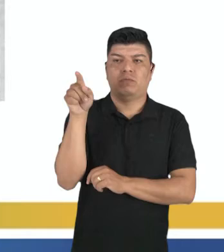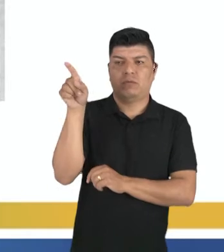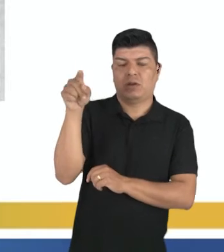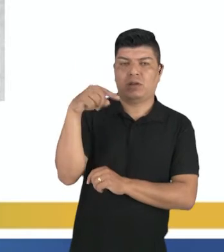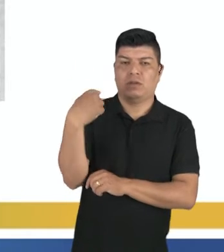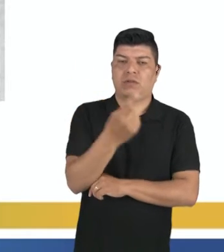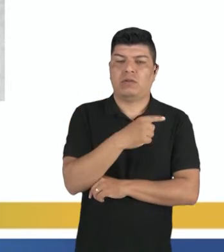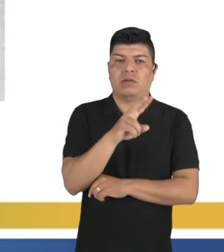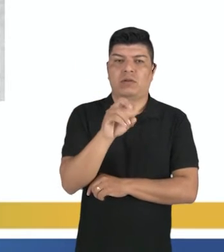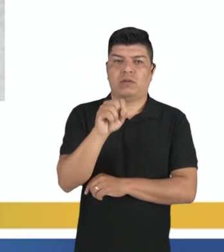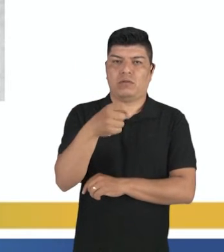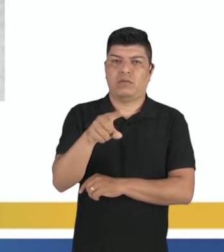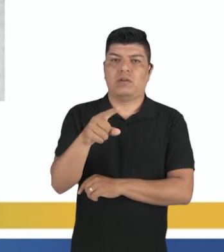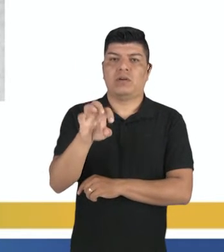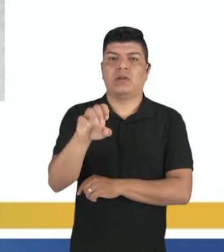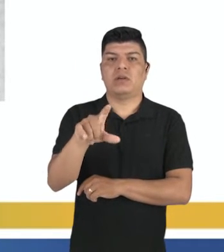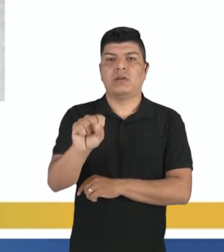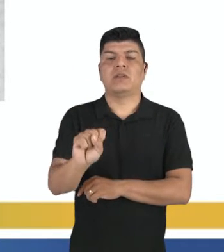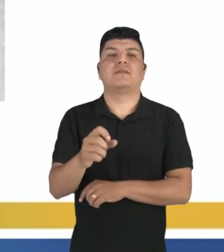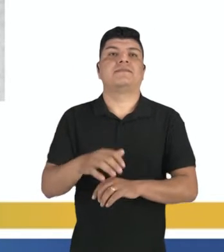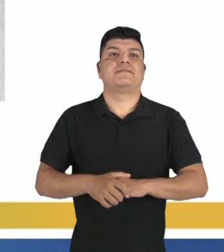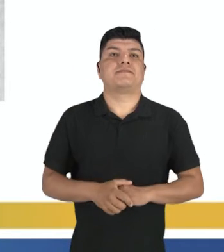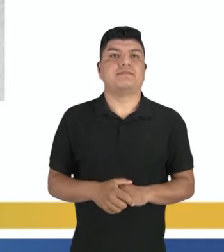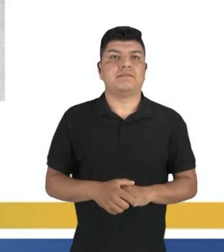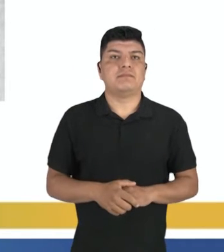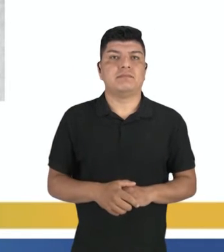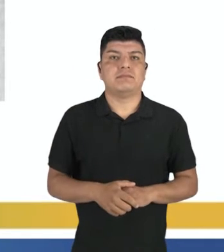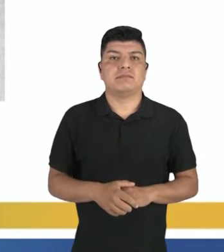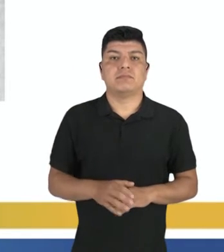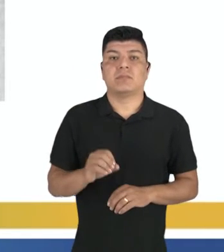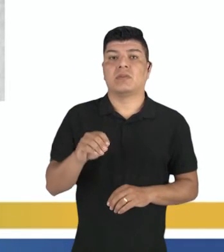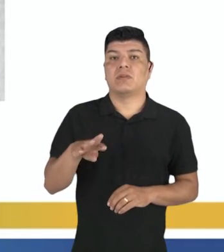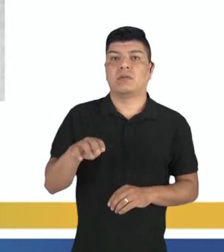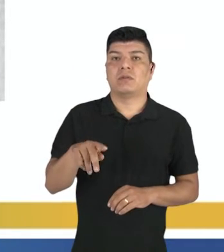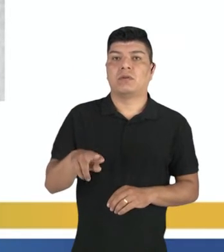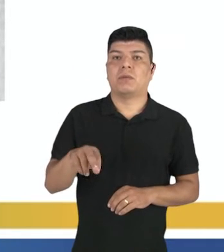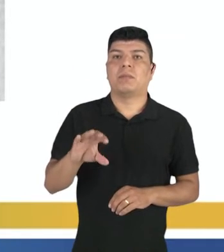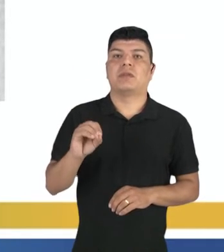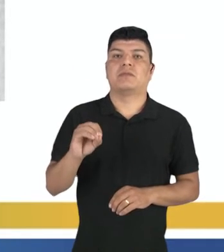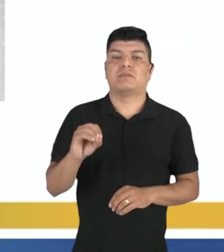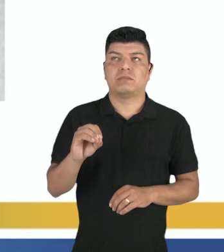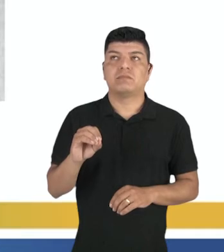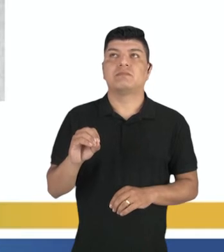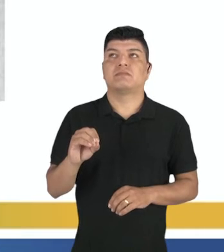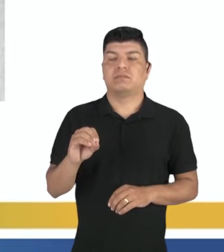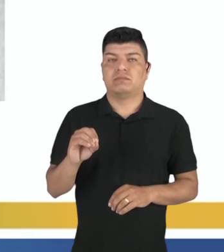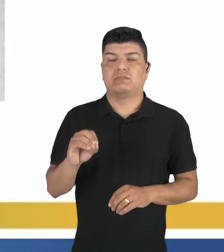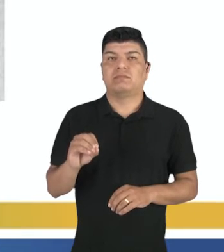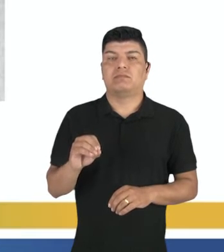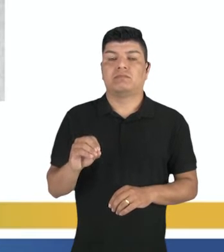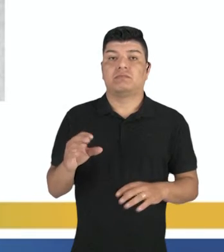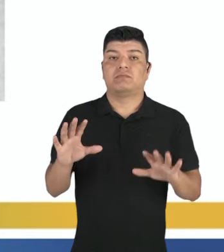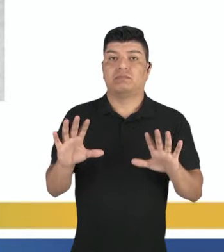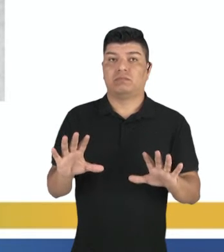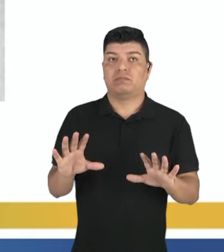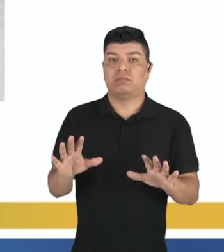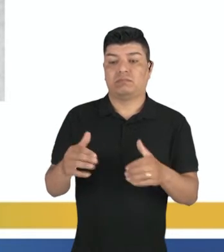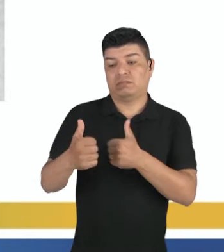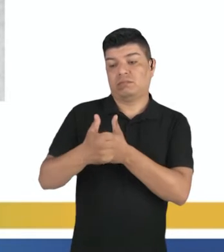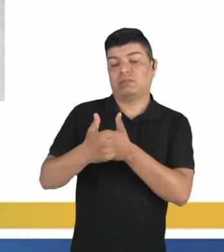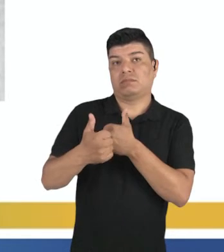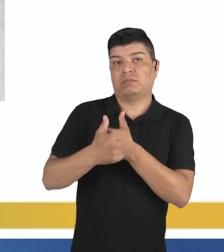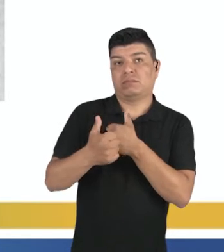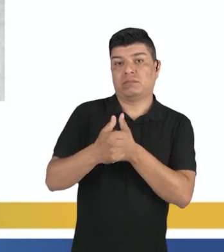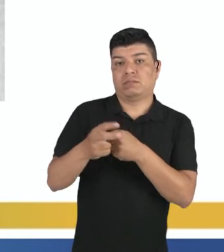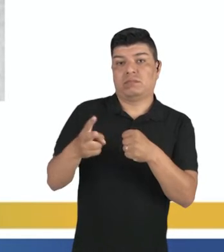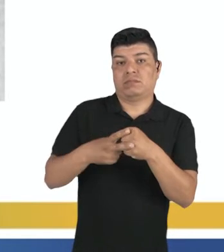eles ou elas, ok? O oblíquo, geralmente, o oblíquo ele vem ao lado aqui